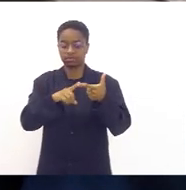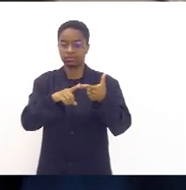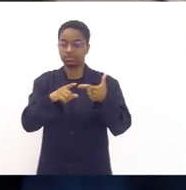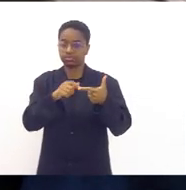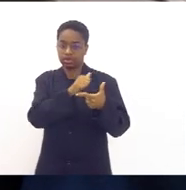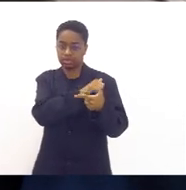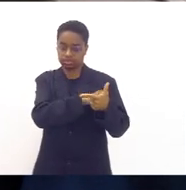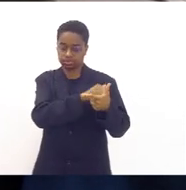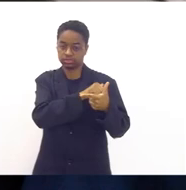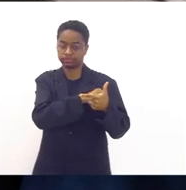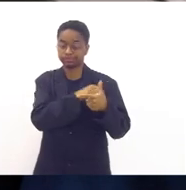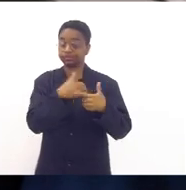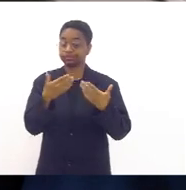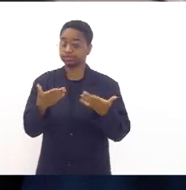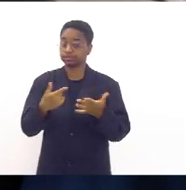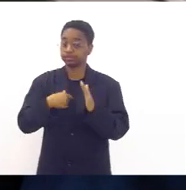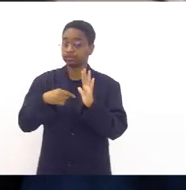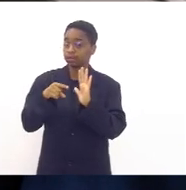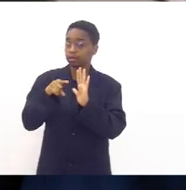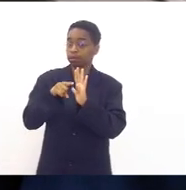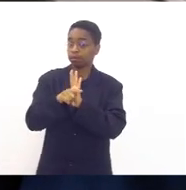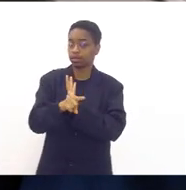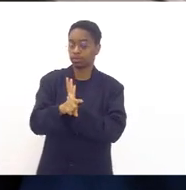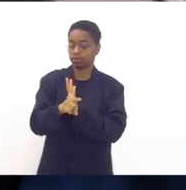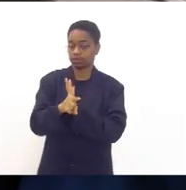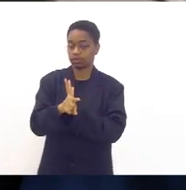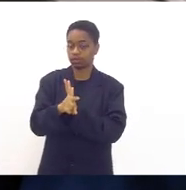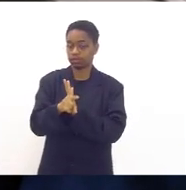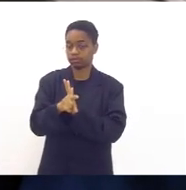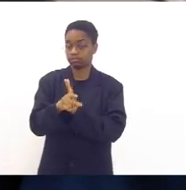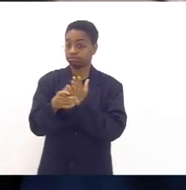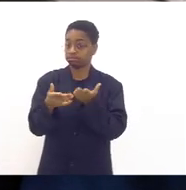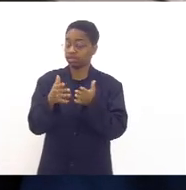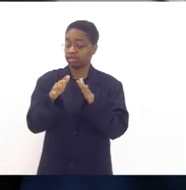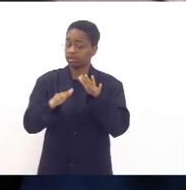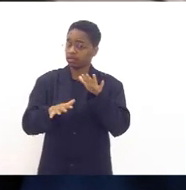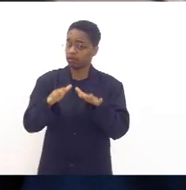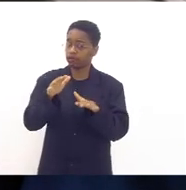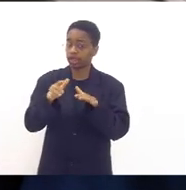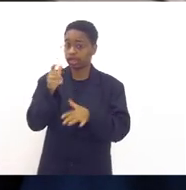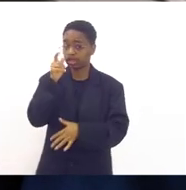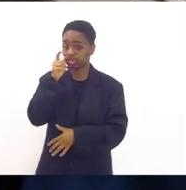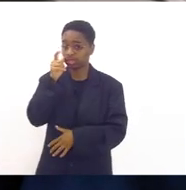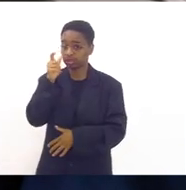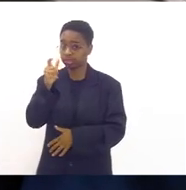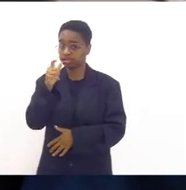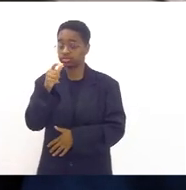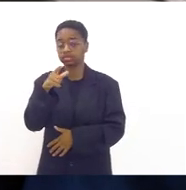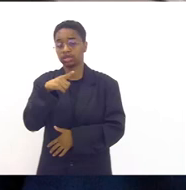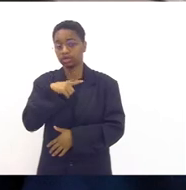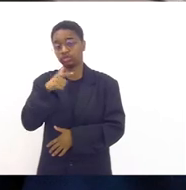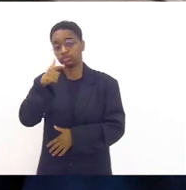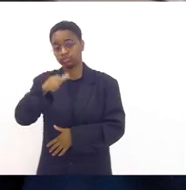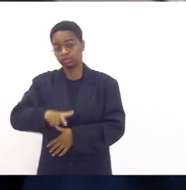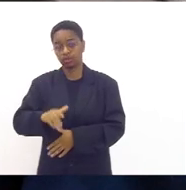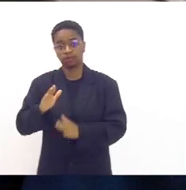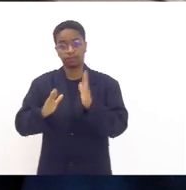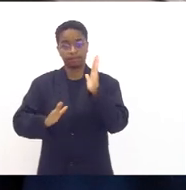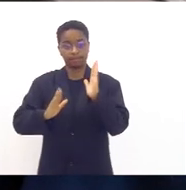Excelência, não seria interessante fazer um outro Recupera